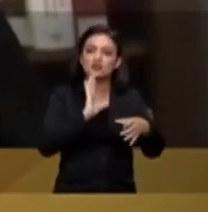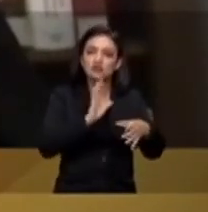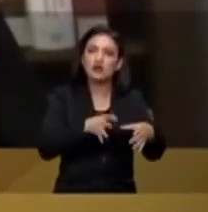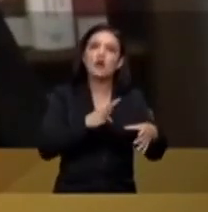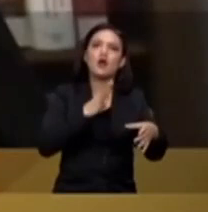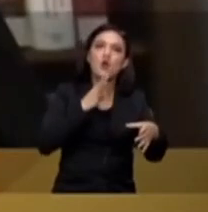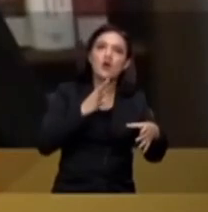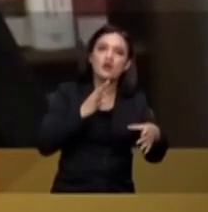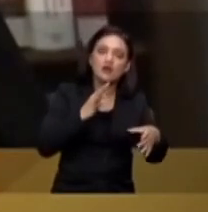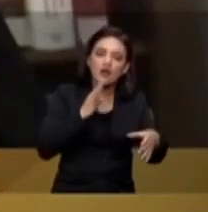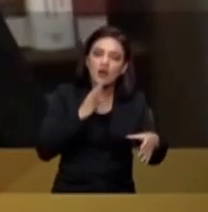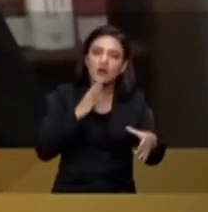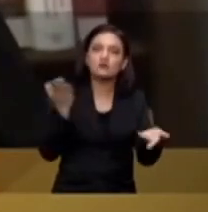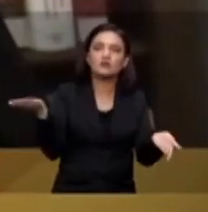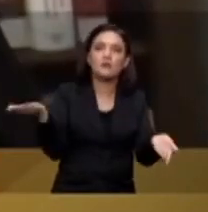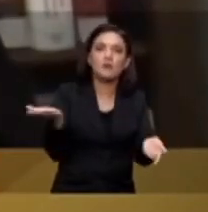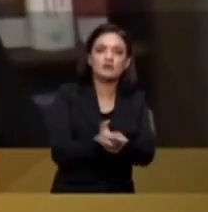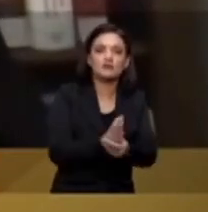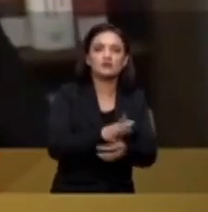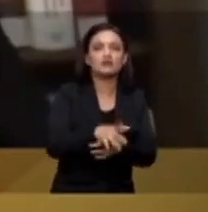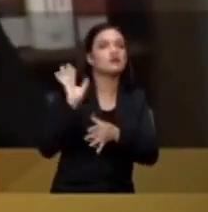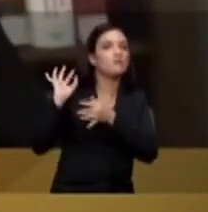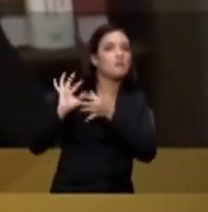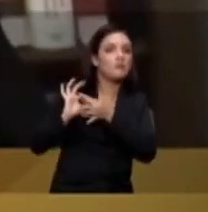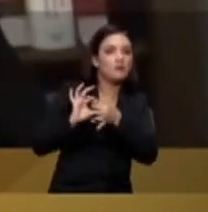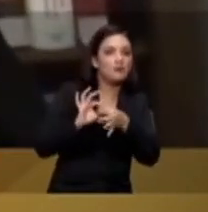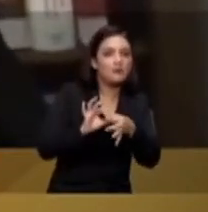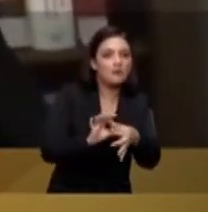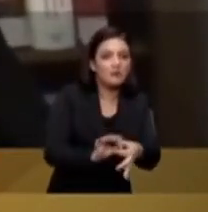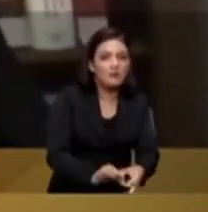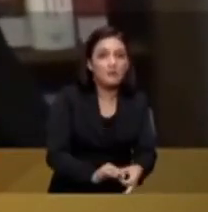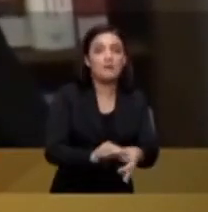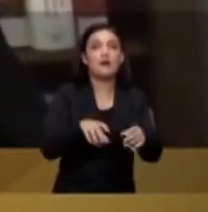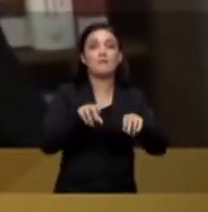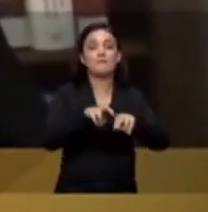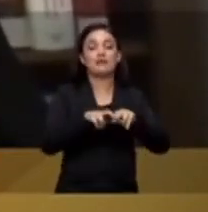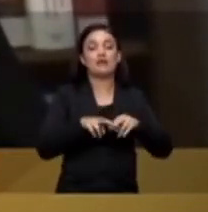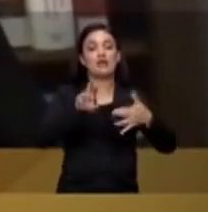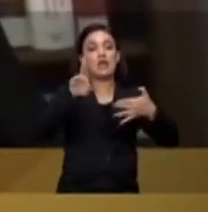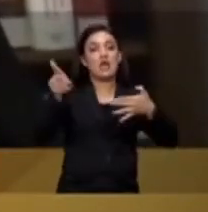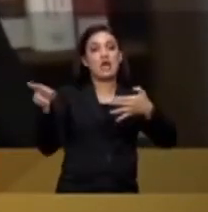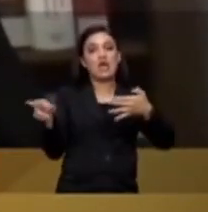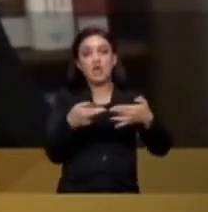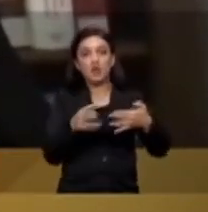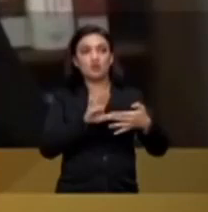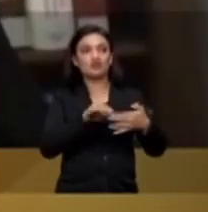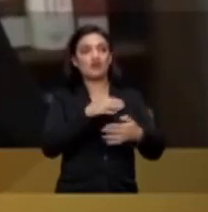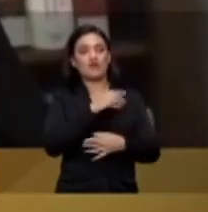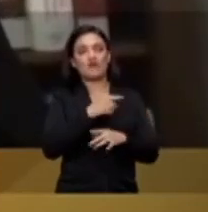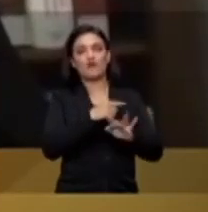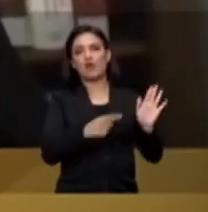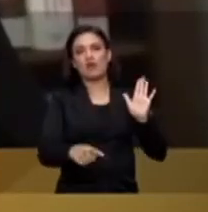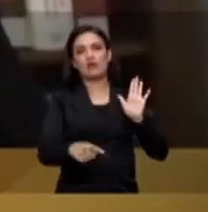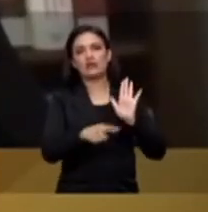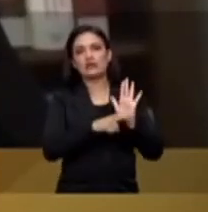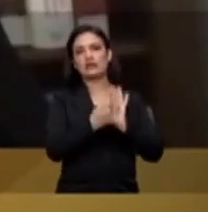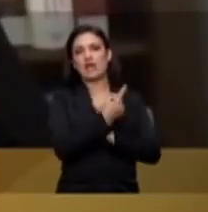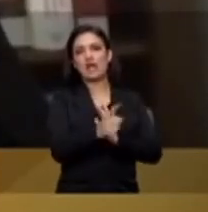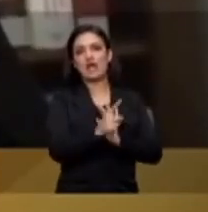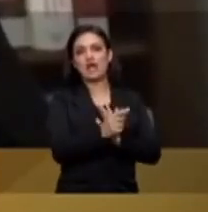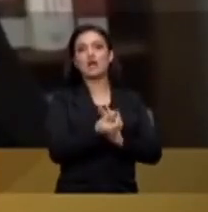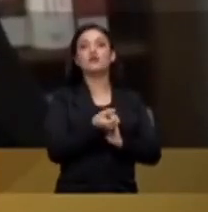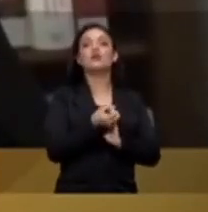seus incidentes, inclusive de agravo para subida de recurso denegado ou procrastinado na instância de origem,